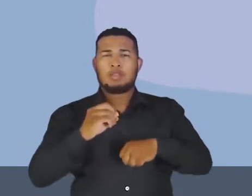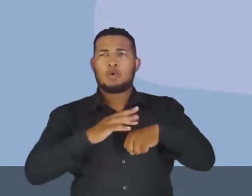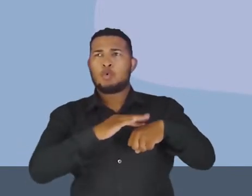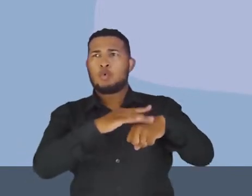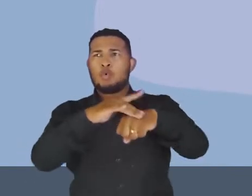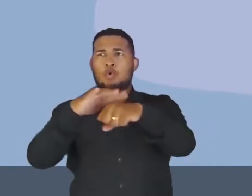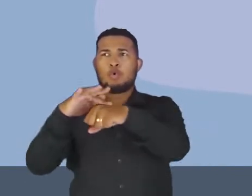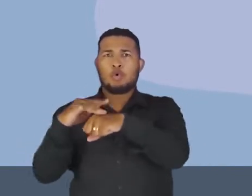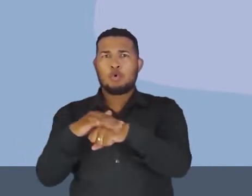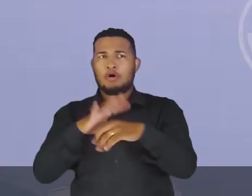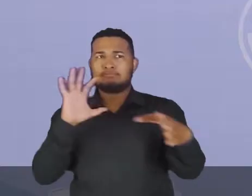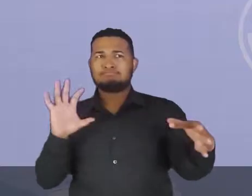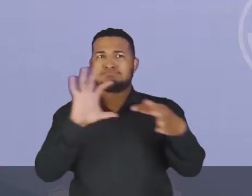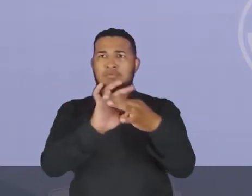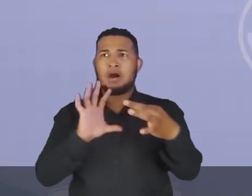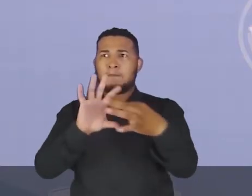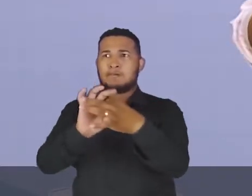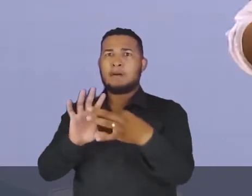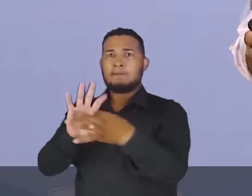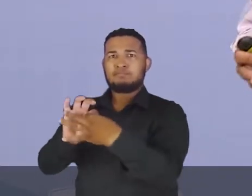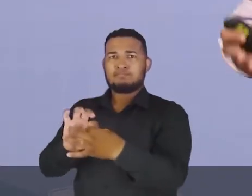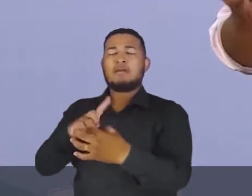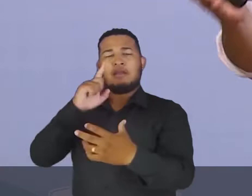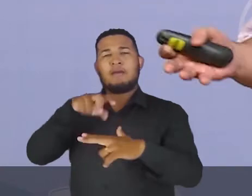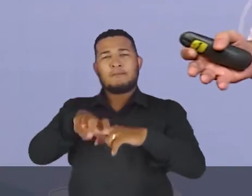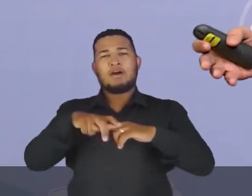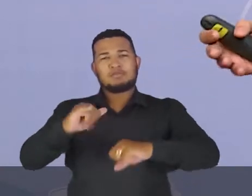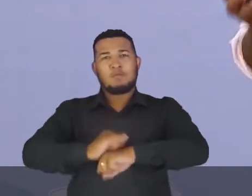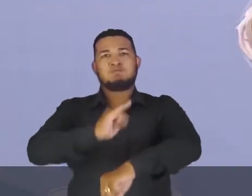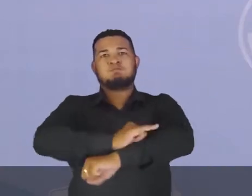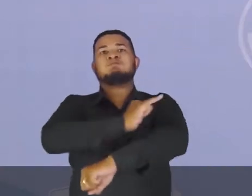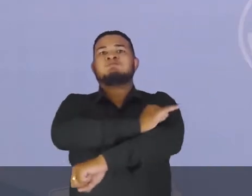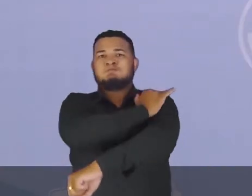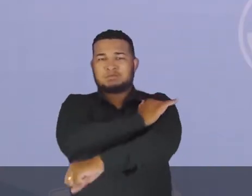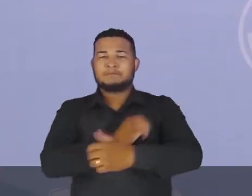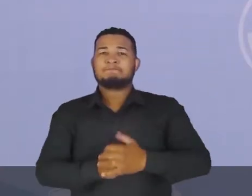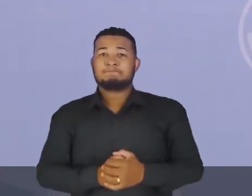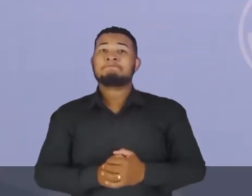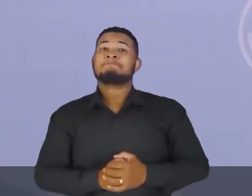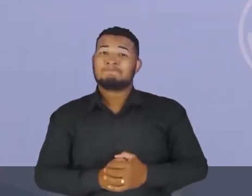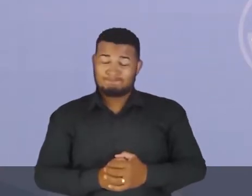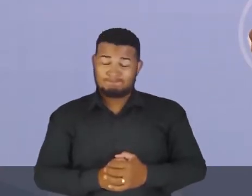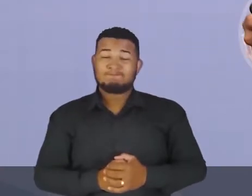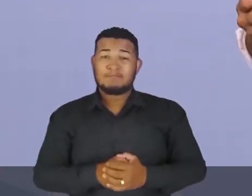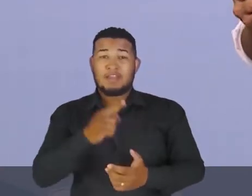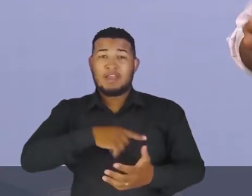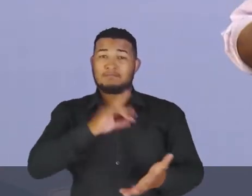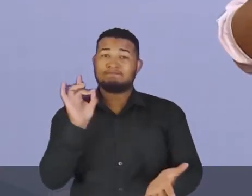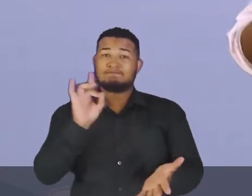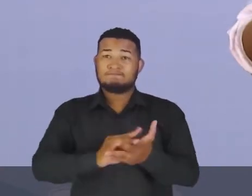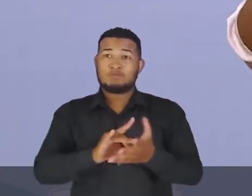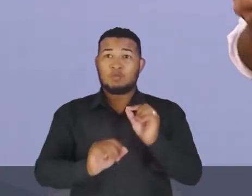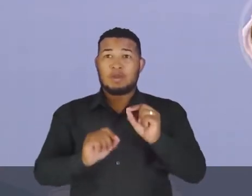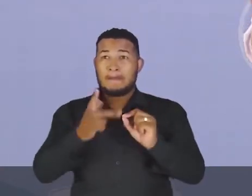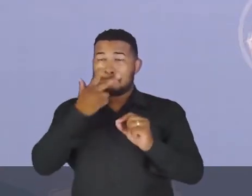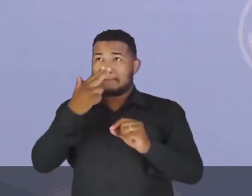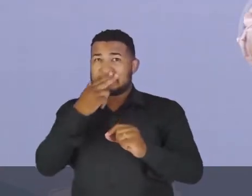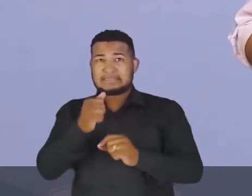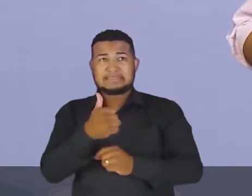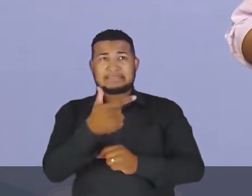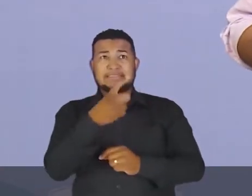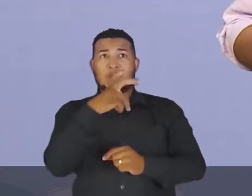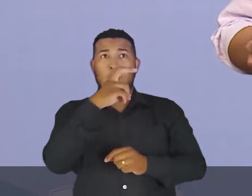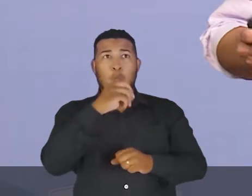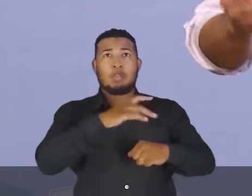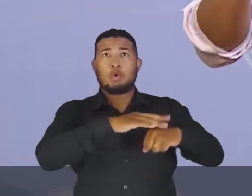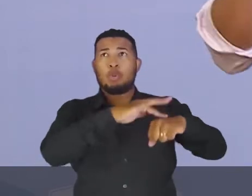estão diretamente ligadas a esse processo de obesidade. A obesidade é uma predisposição para mais de 150